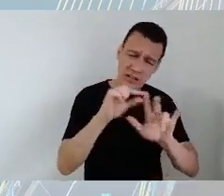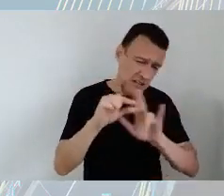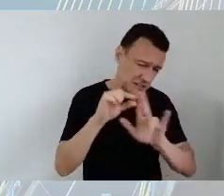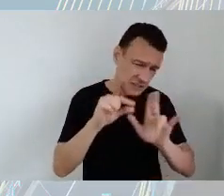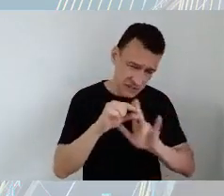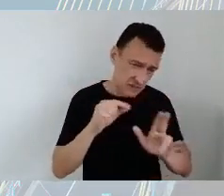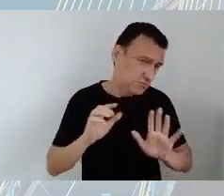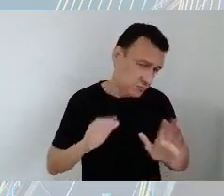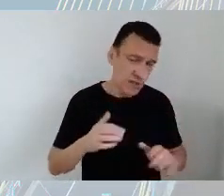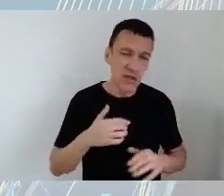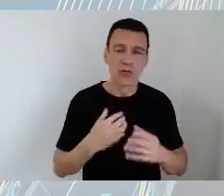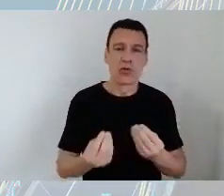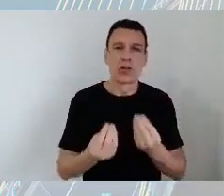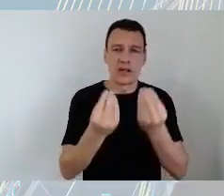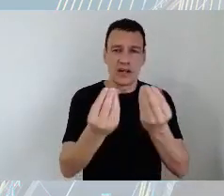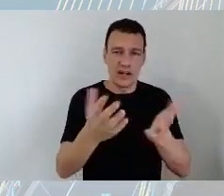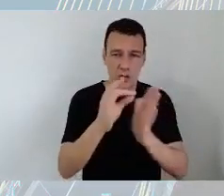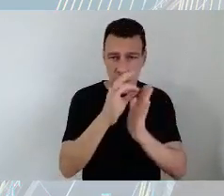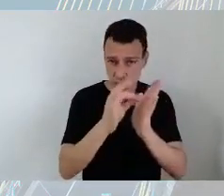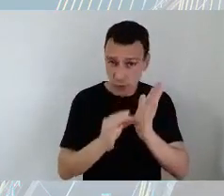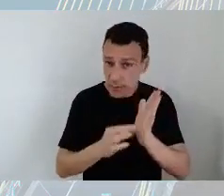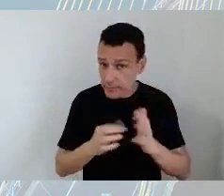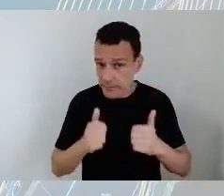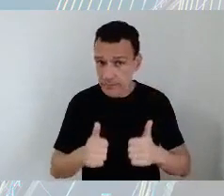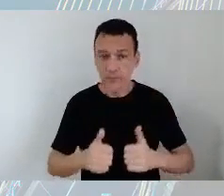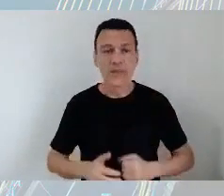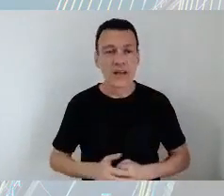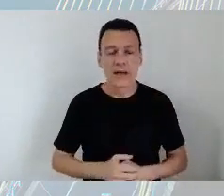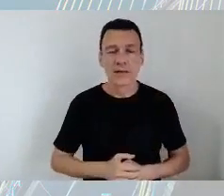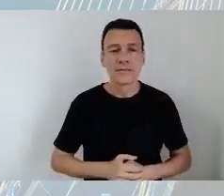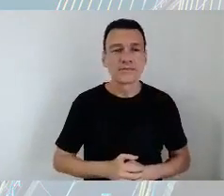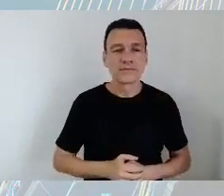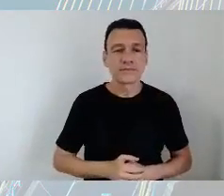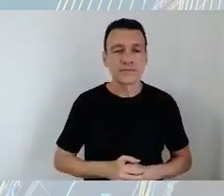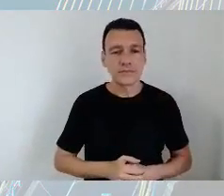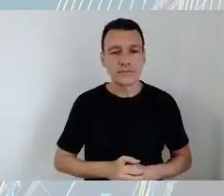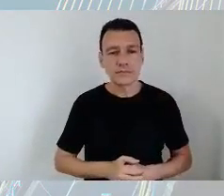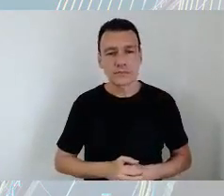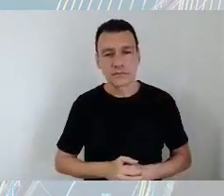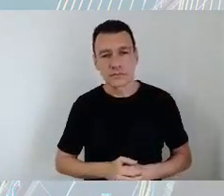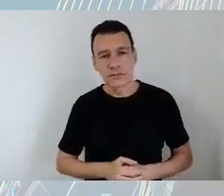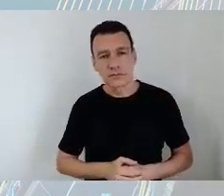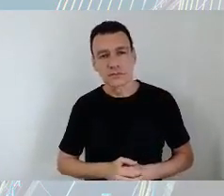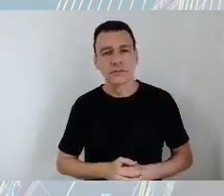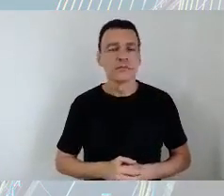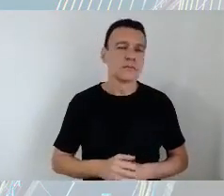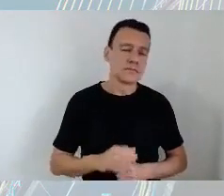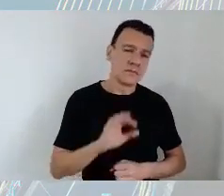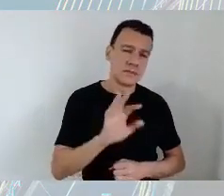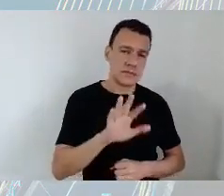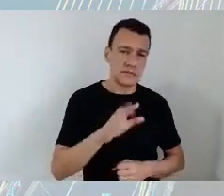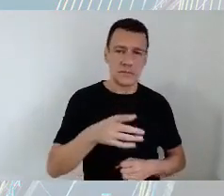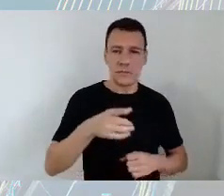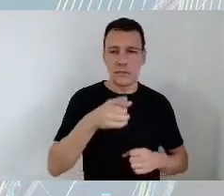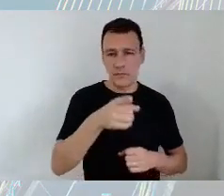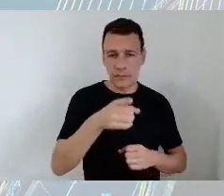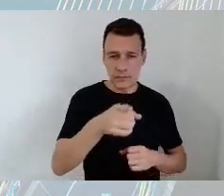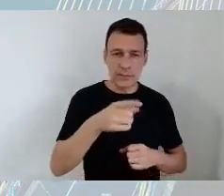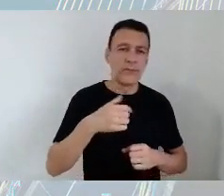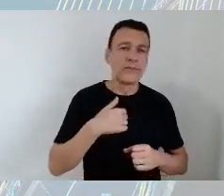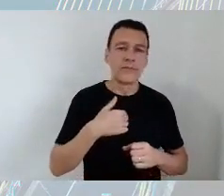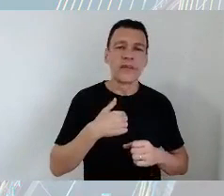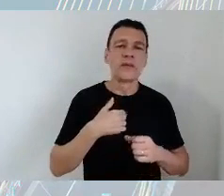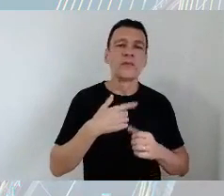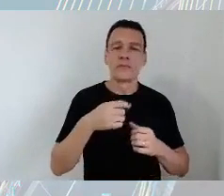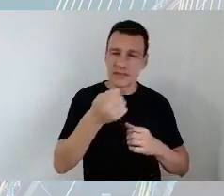deles. Então, eu começo ali na linha 2 com o OpenAI e instanciar a biblioteca. O OpenAI obriga que você tenha uma